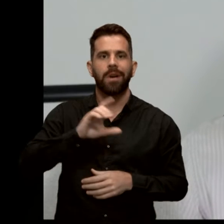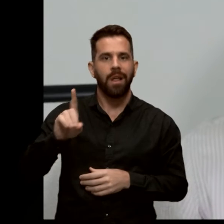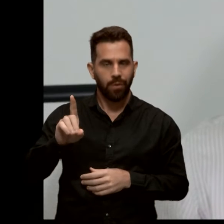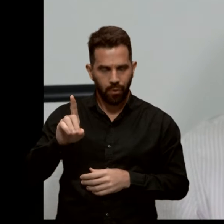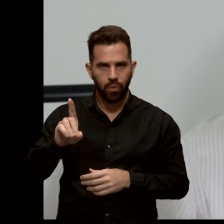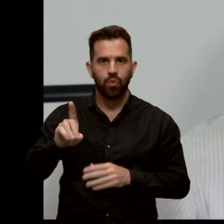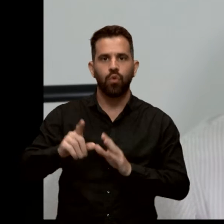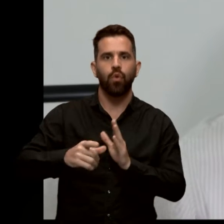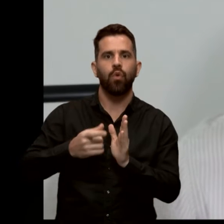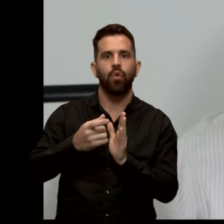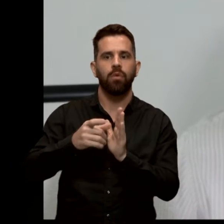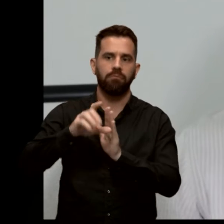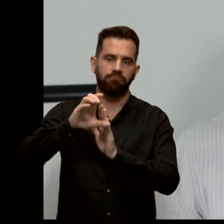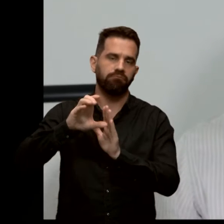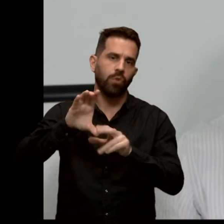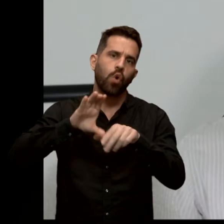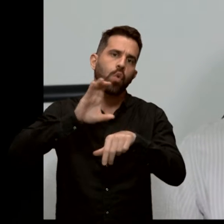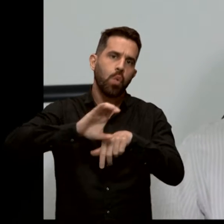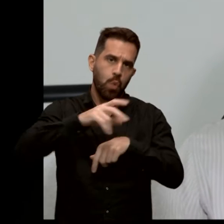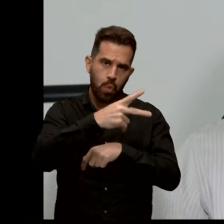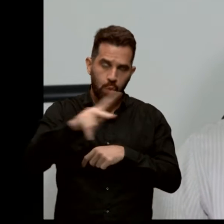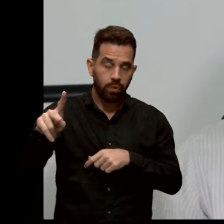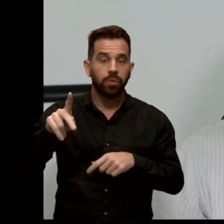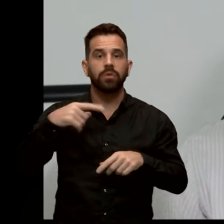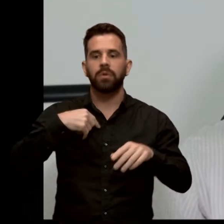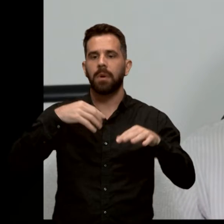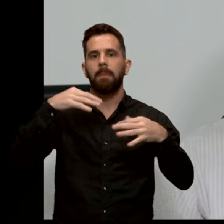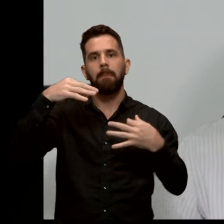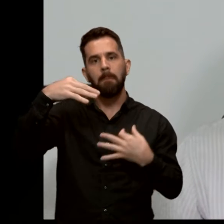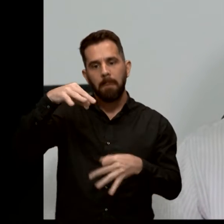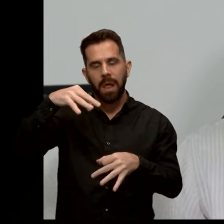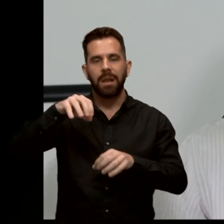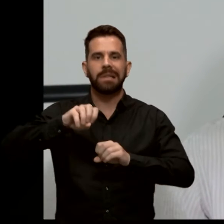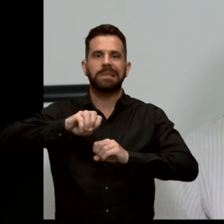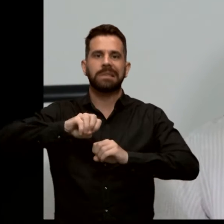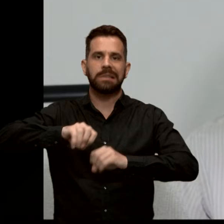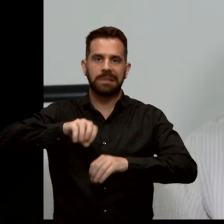um plano de ensino. Após isso, esse plano de